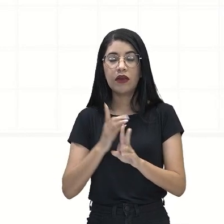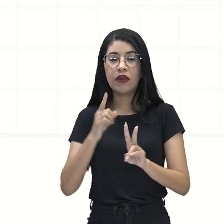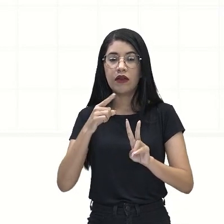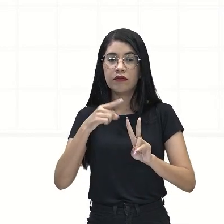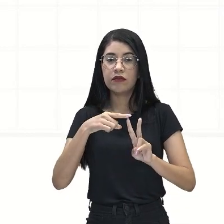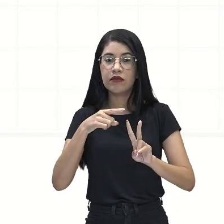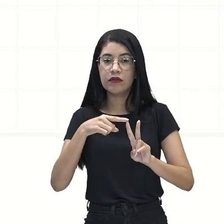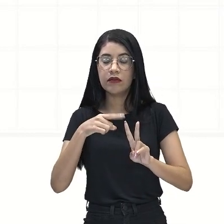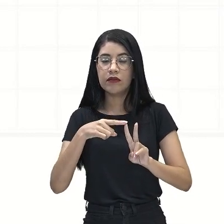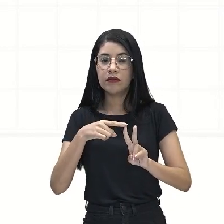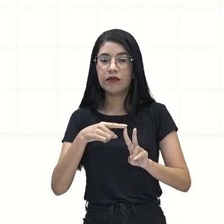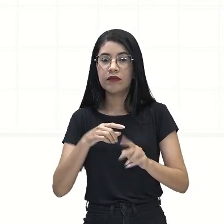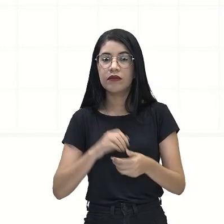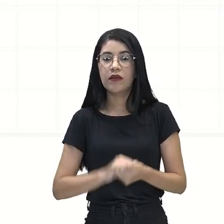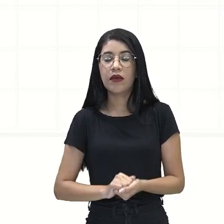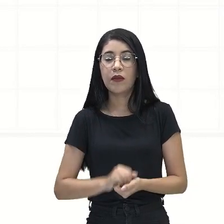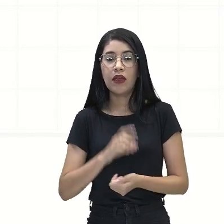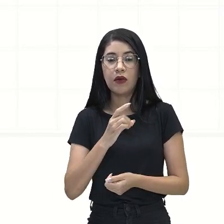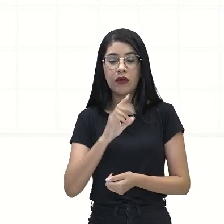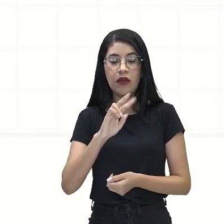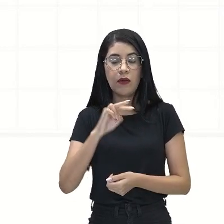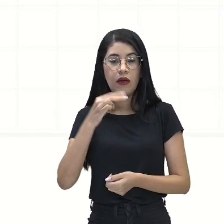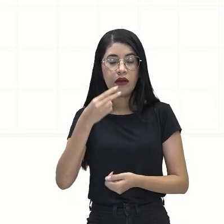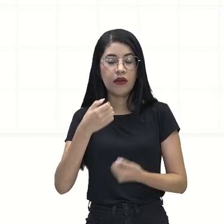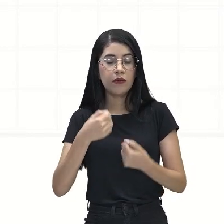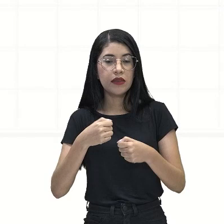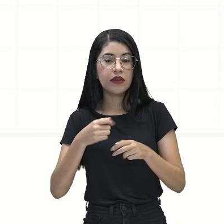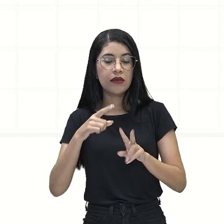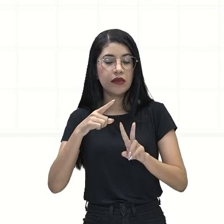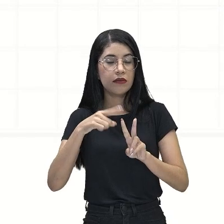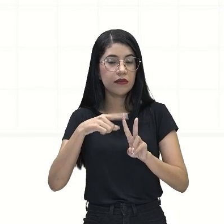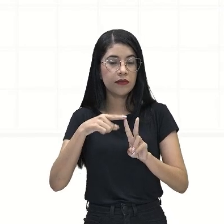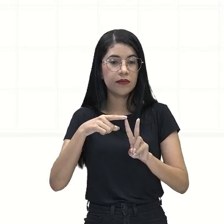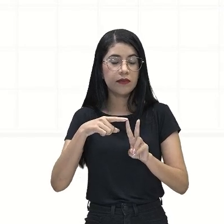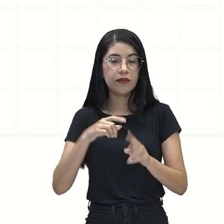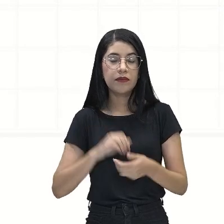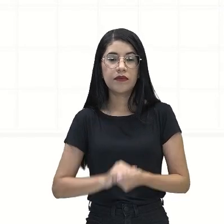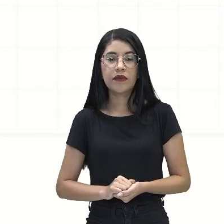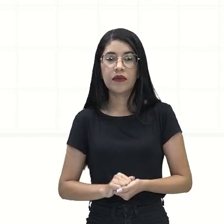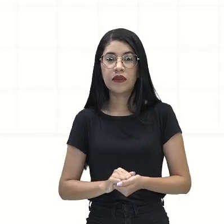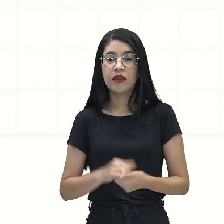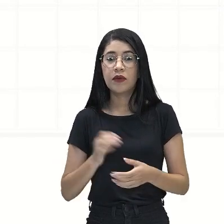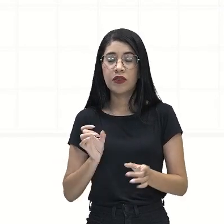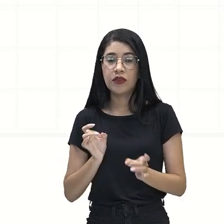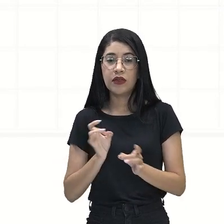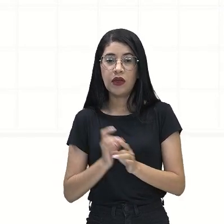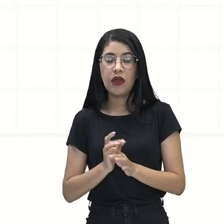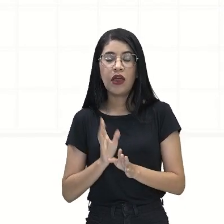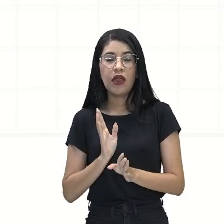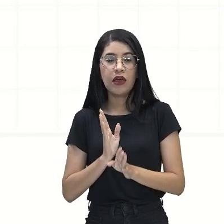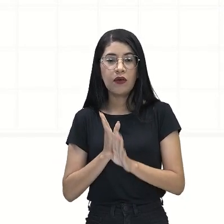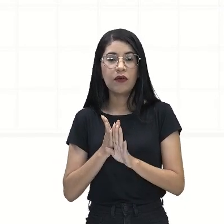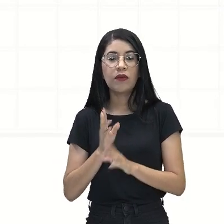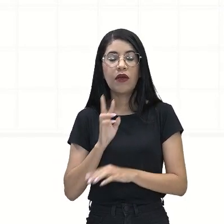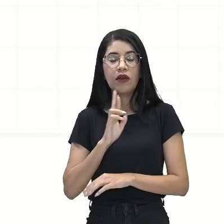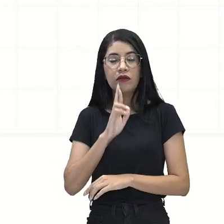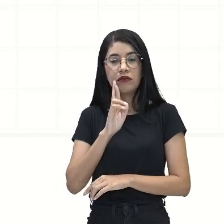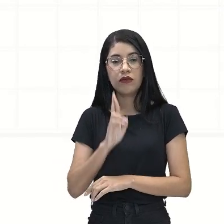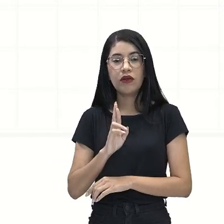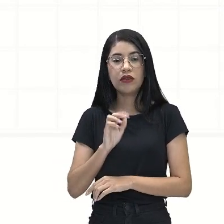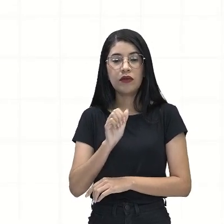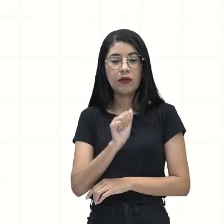Porque esse d de distância, ele é ao quadrado, certo? Então, assim a gente achou a distância entre A e